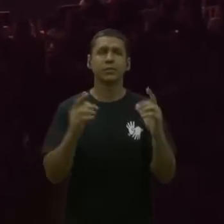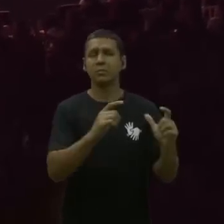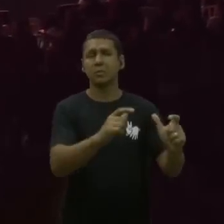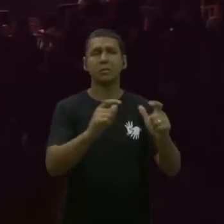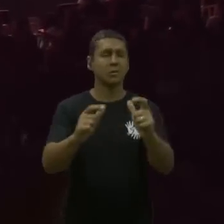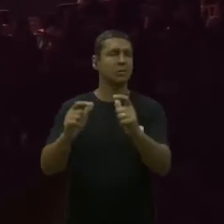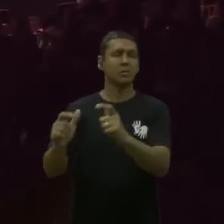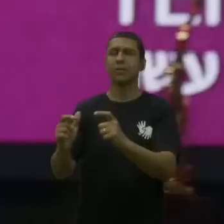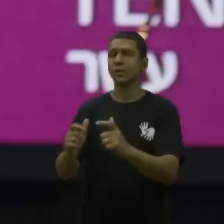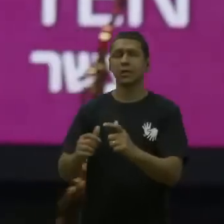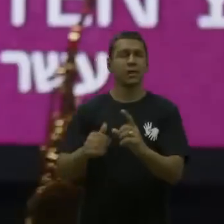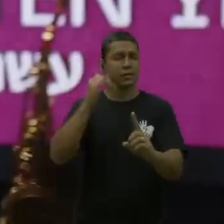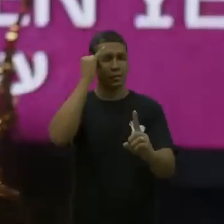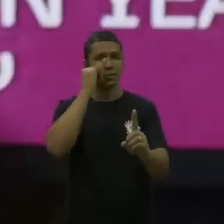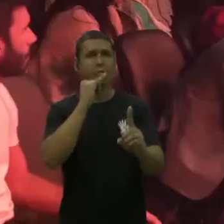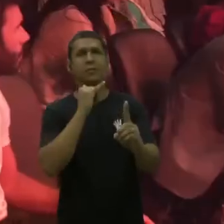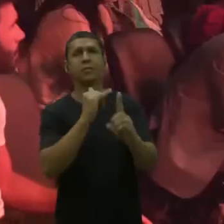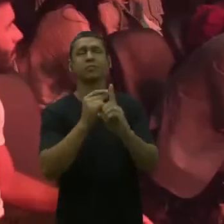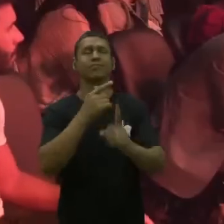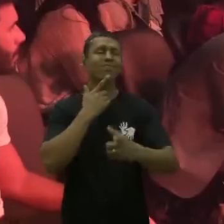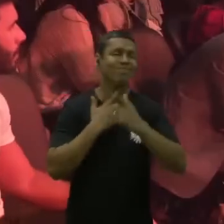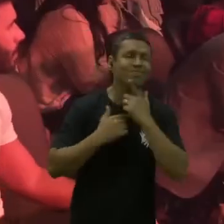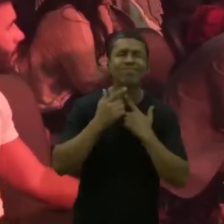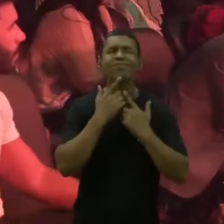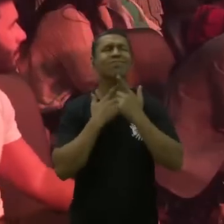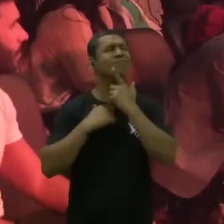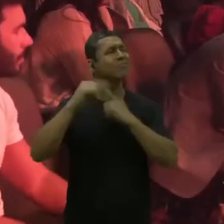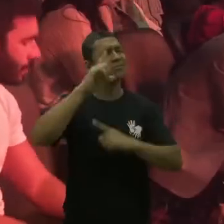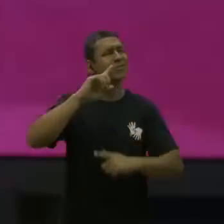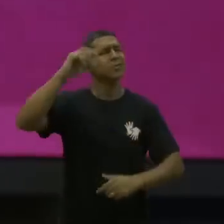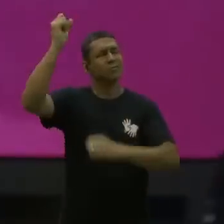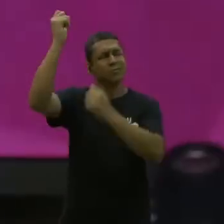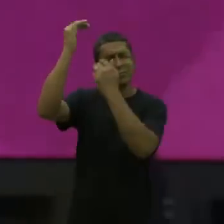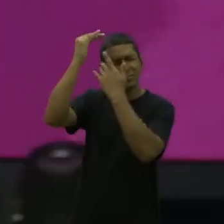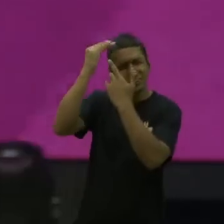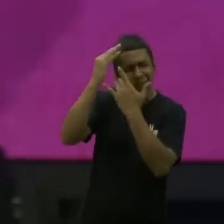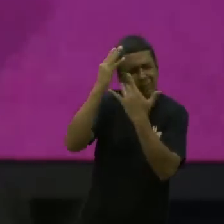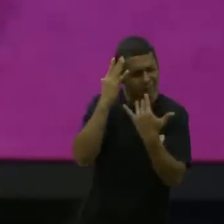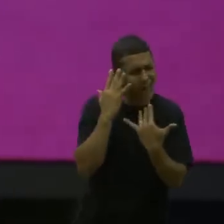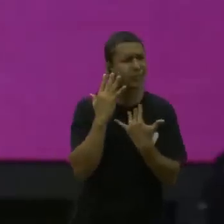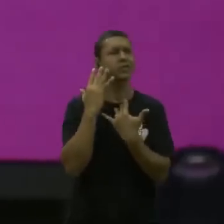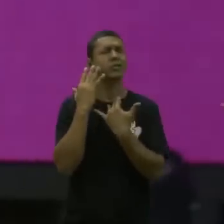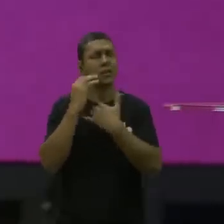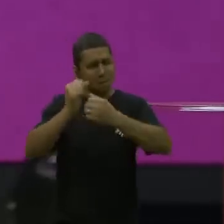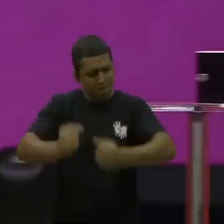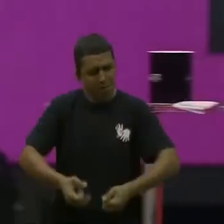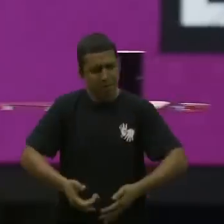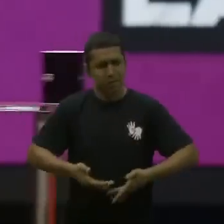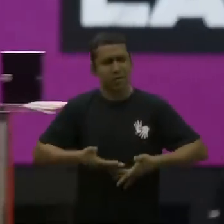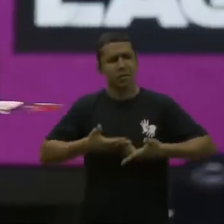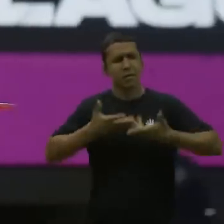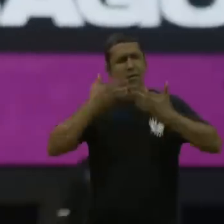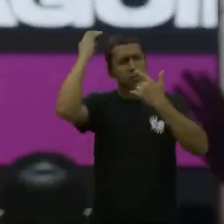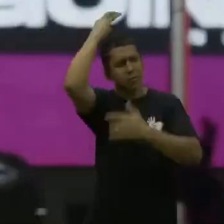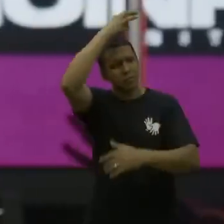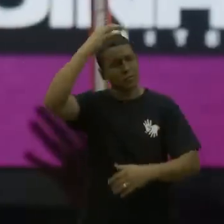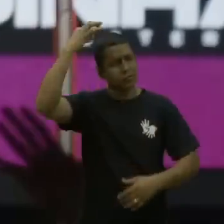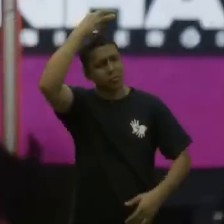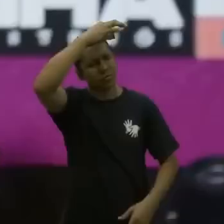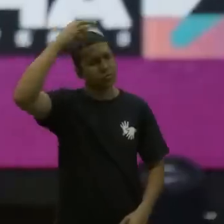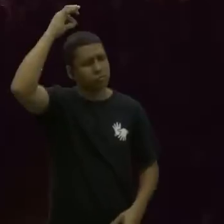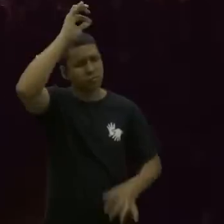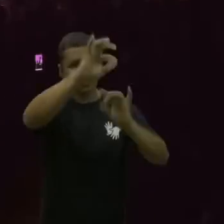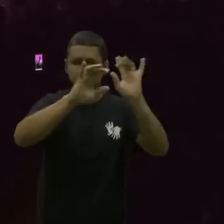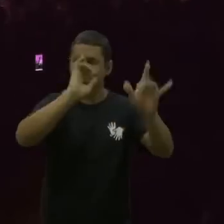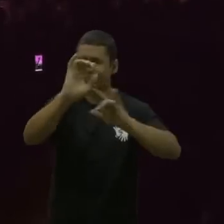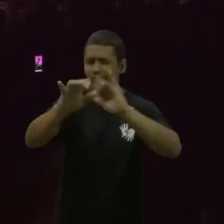Onde tiver um profeta desejoso de ser cheio, Deus vai te tocar e agora. O Espírito vai te